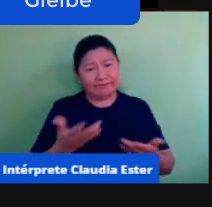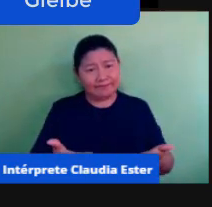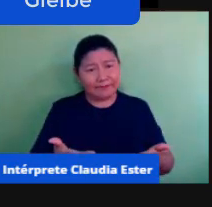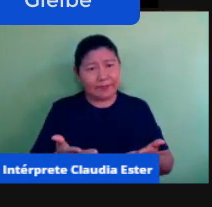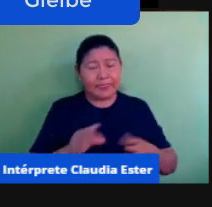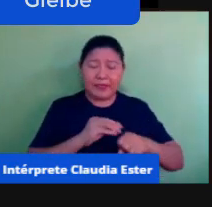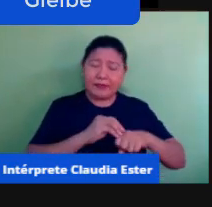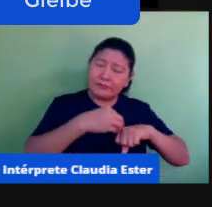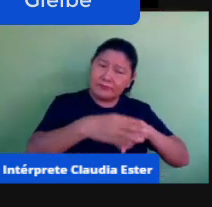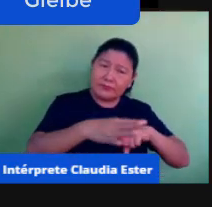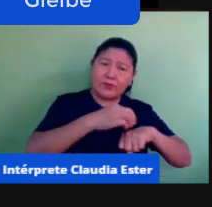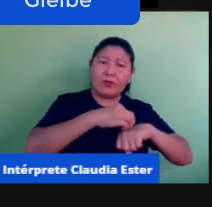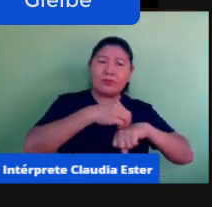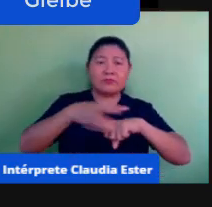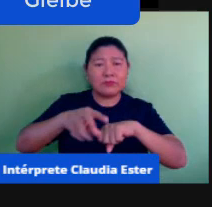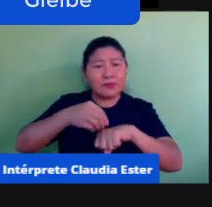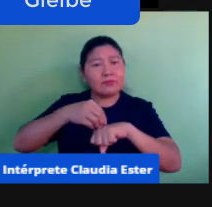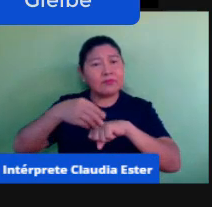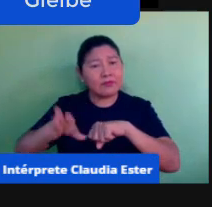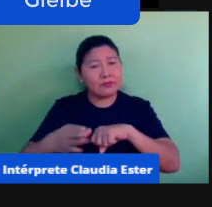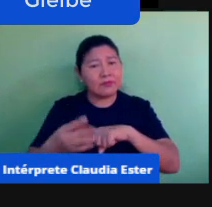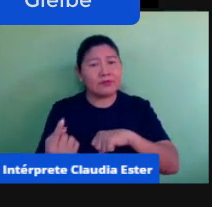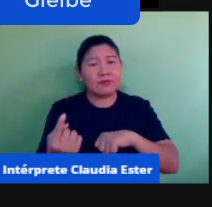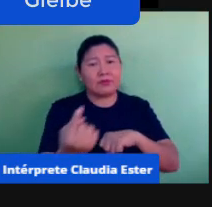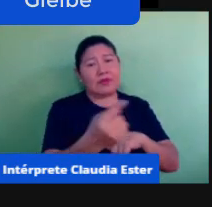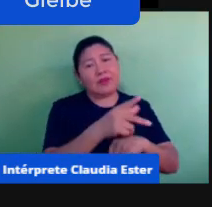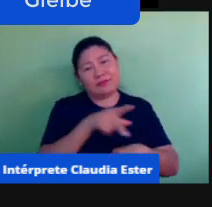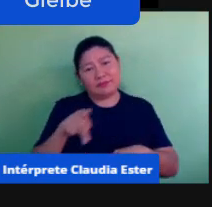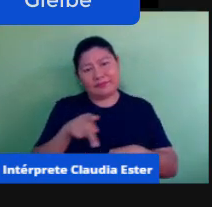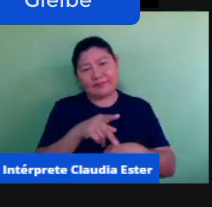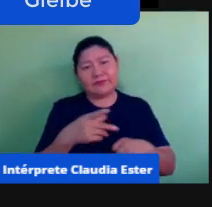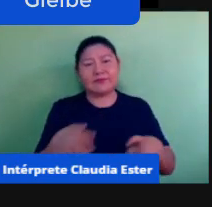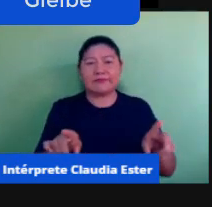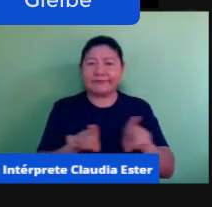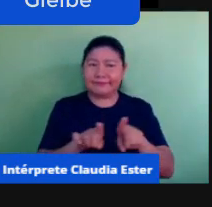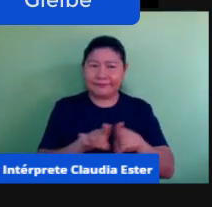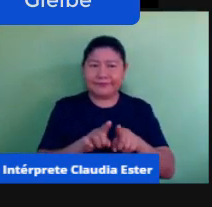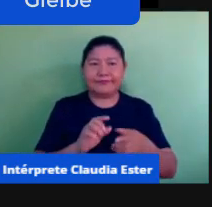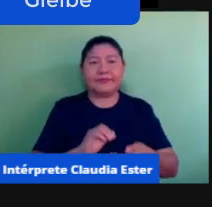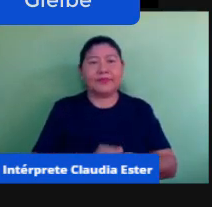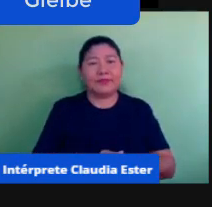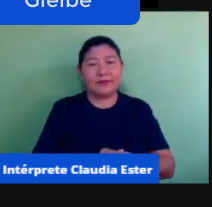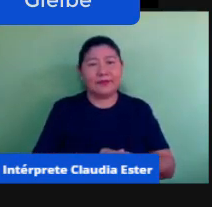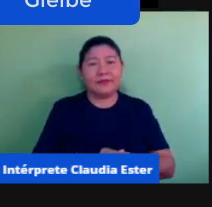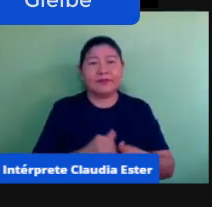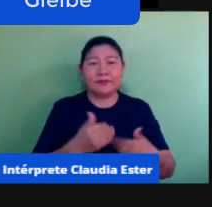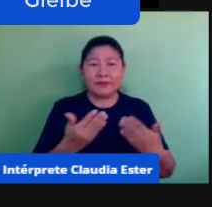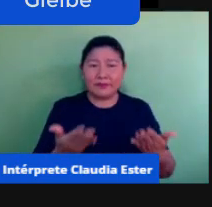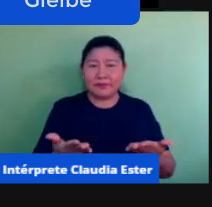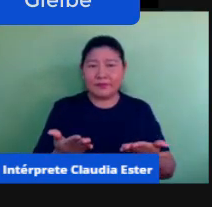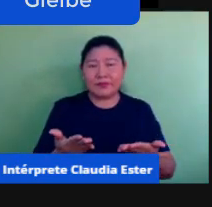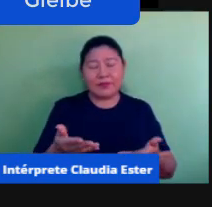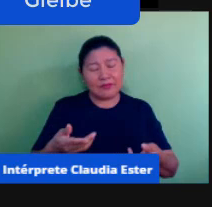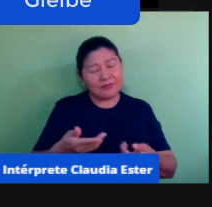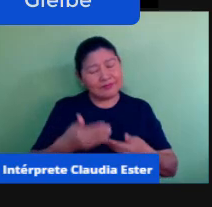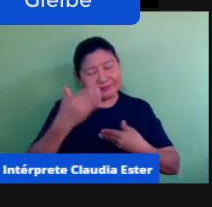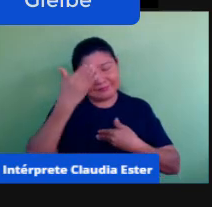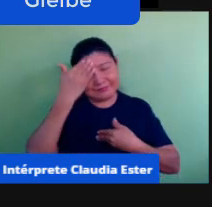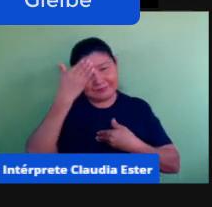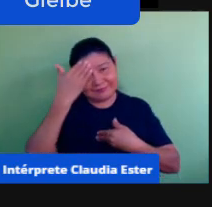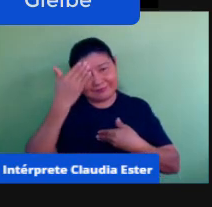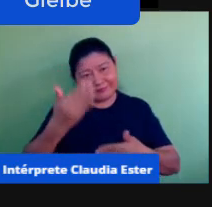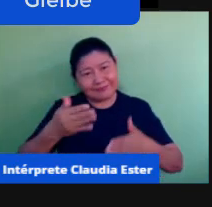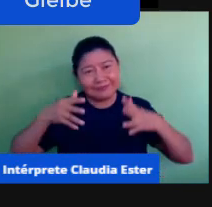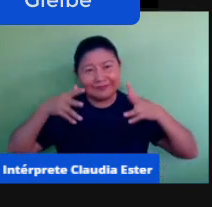sua criatividade para fora, entendeu? Então, eu deixo esse meu muito obrigado,